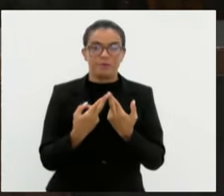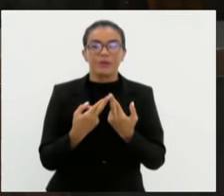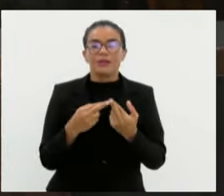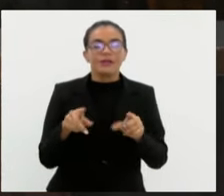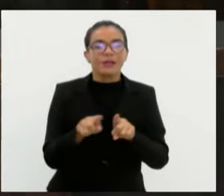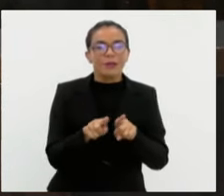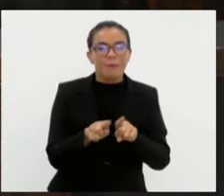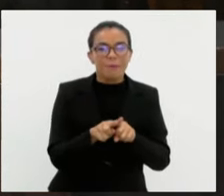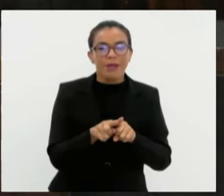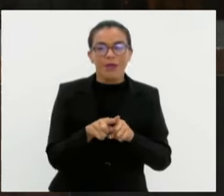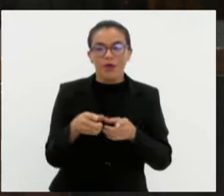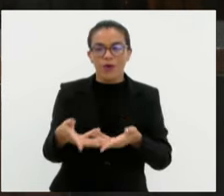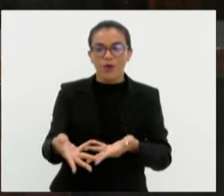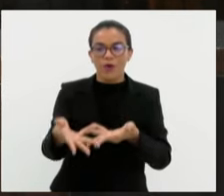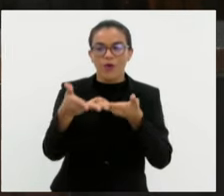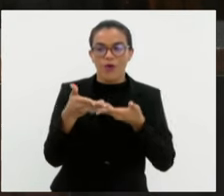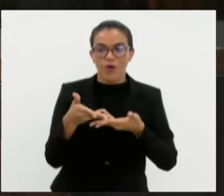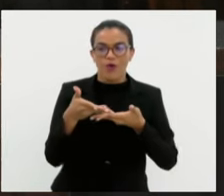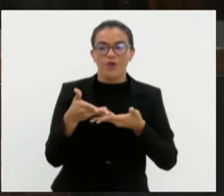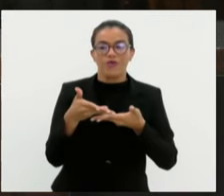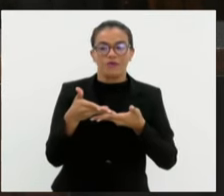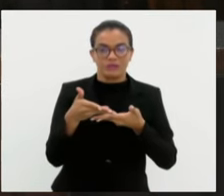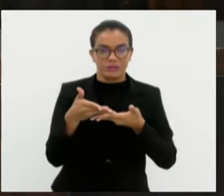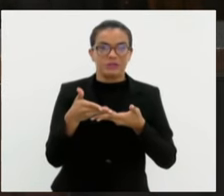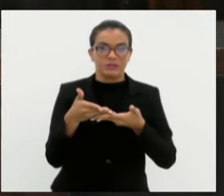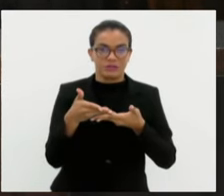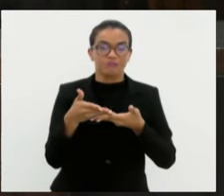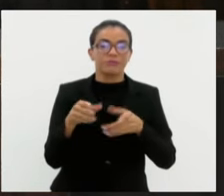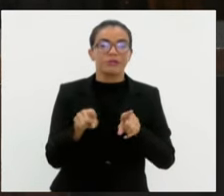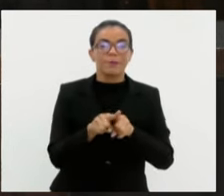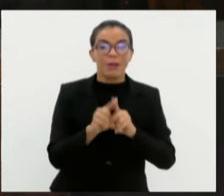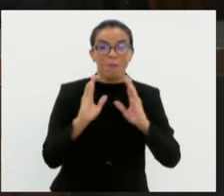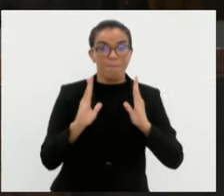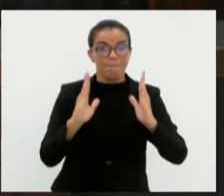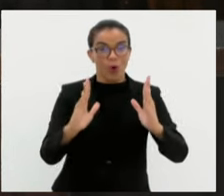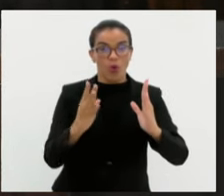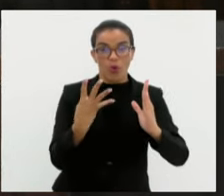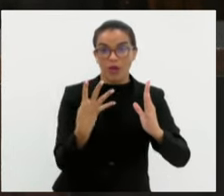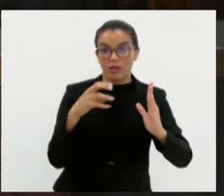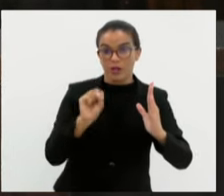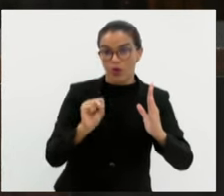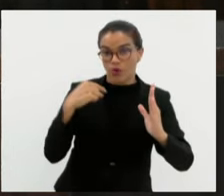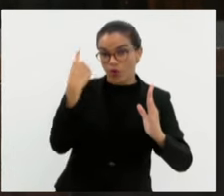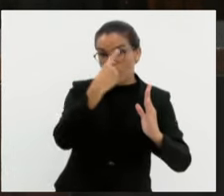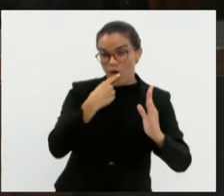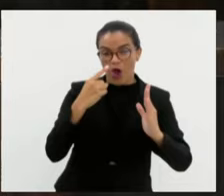expressa-me convocada para essa finalidade dentro de 48 horas.